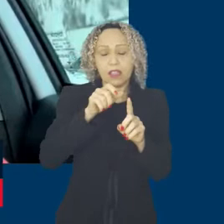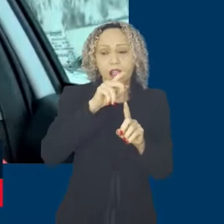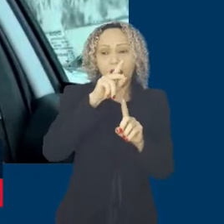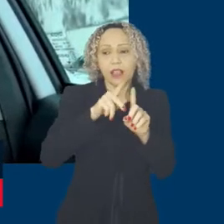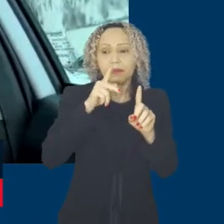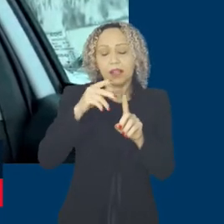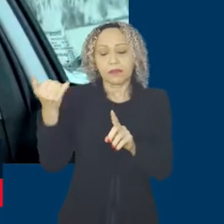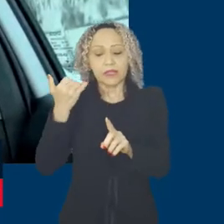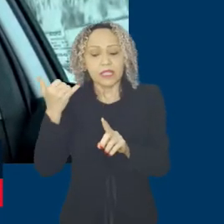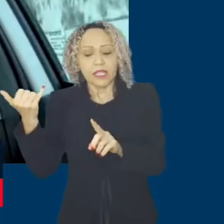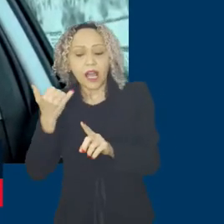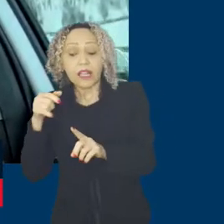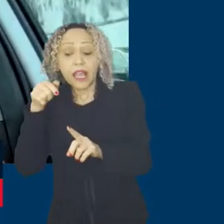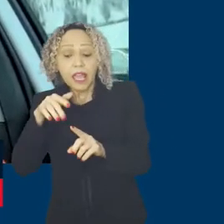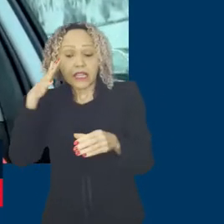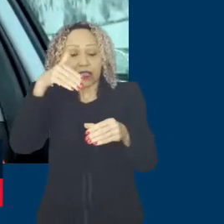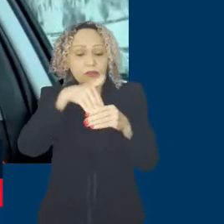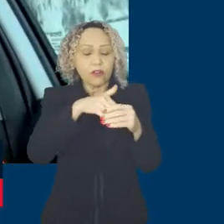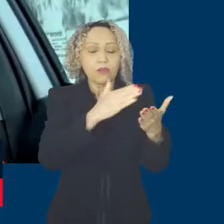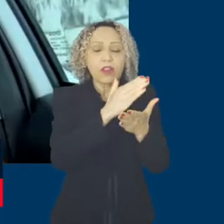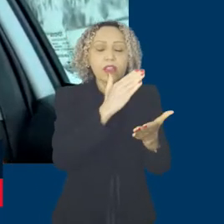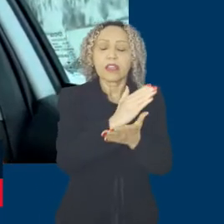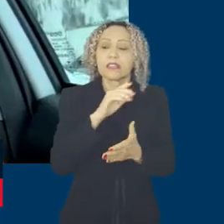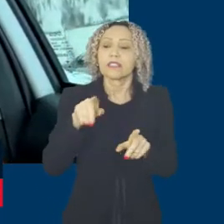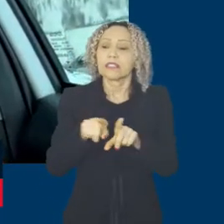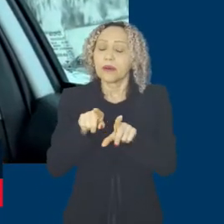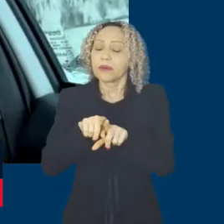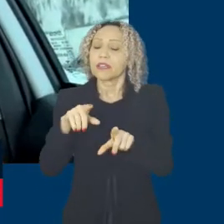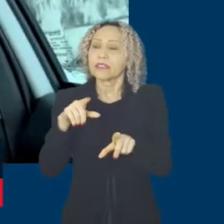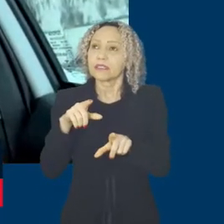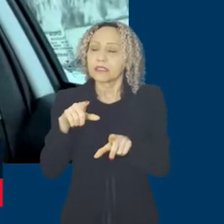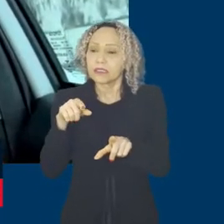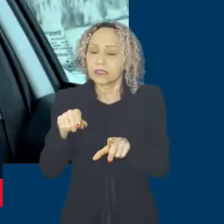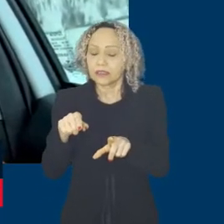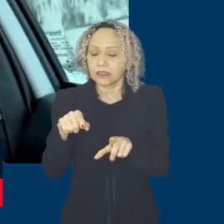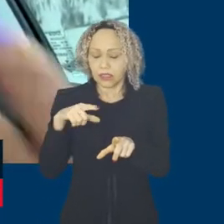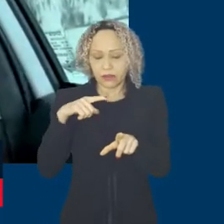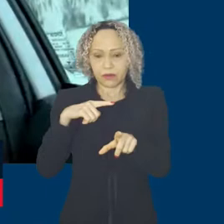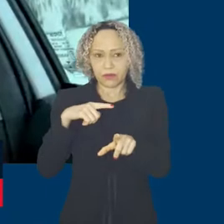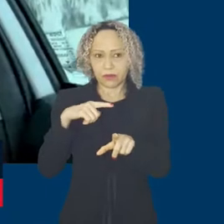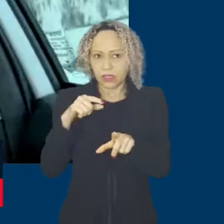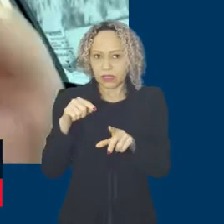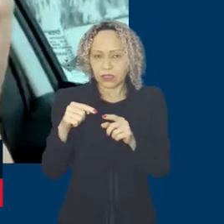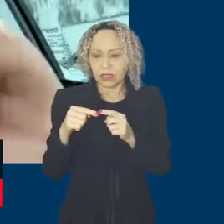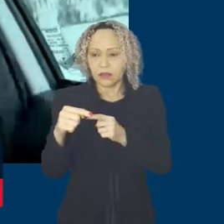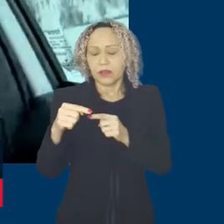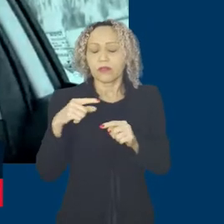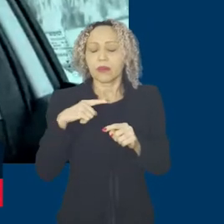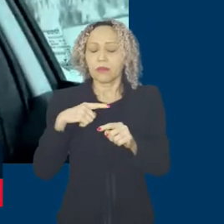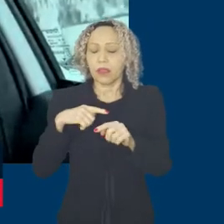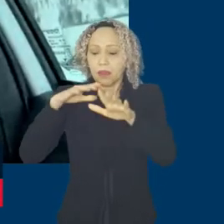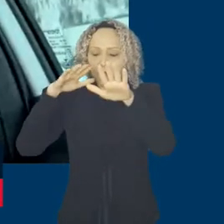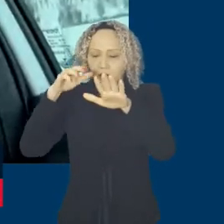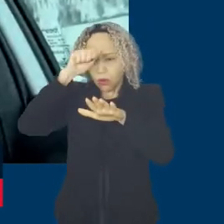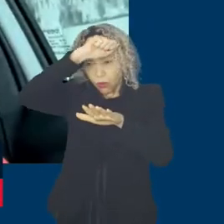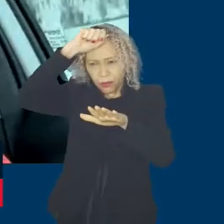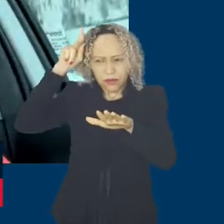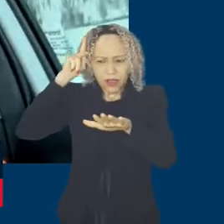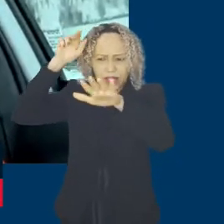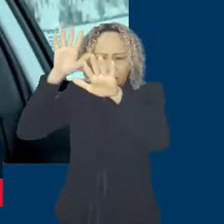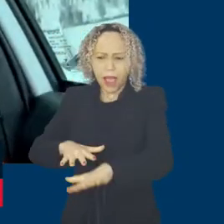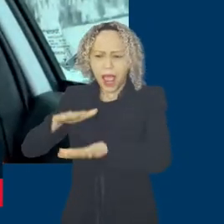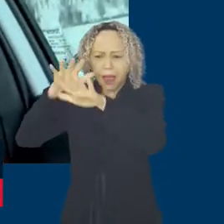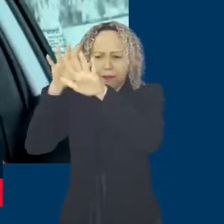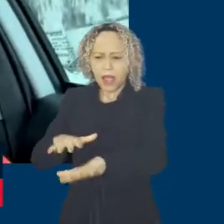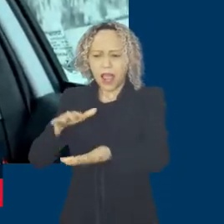ter várias companheiras em Brasília nesse momento, assim como vereadoras. E uma coisa muito importante